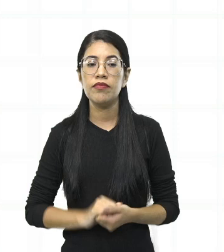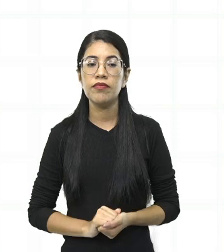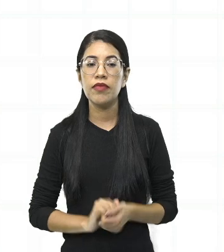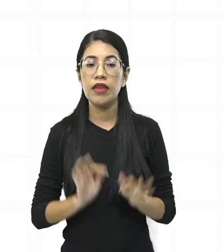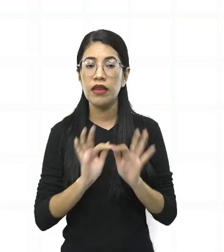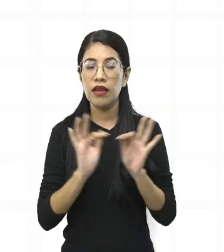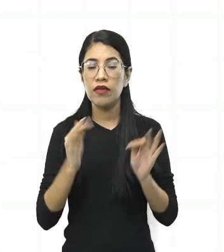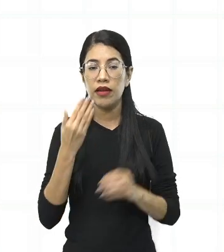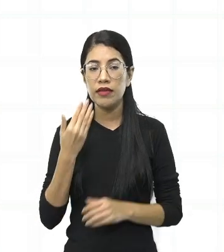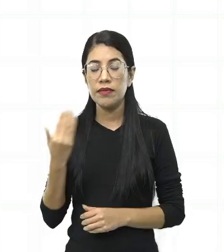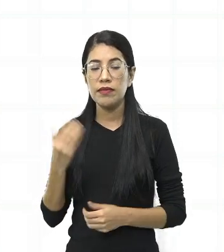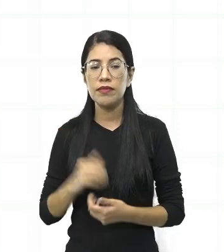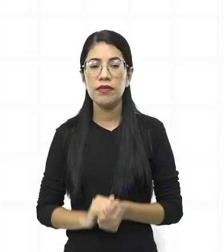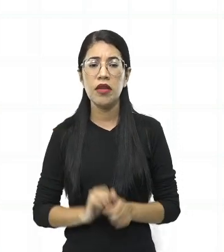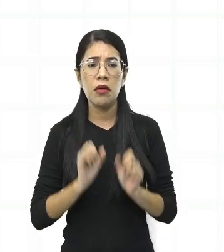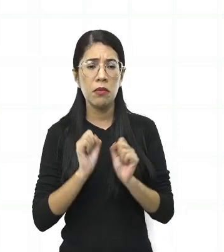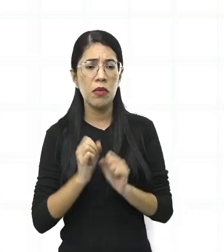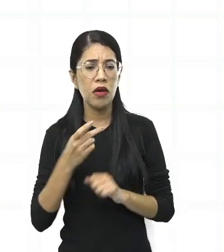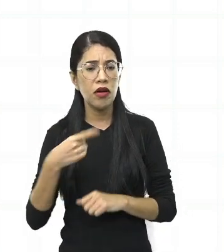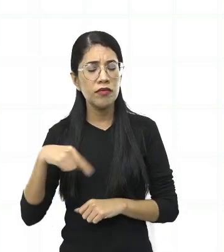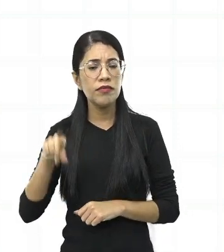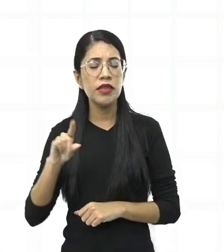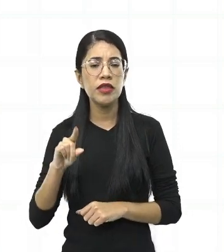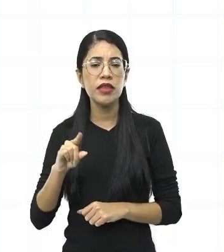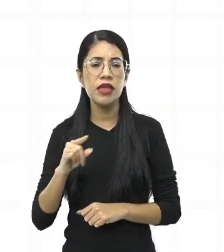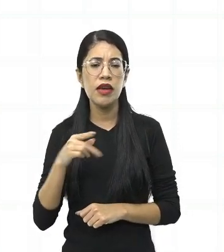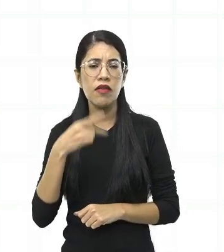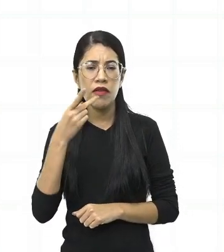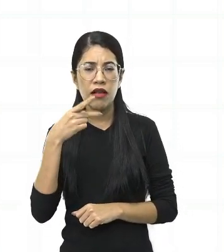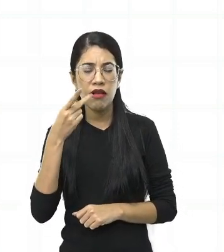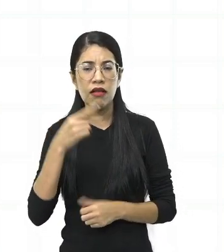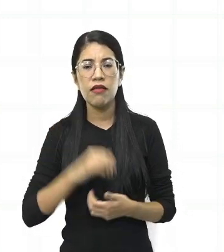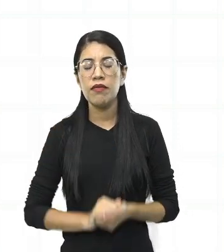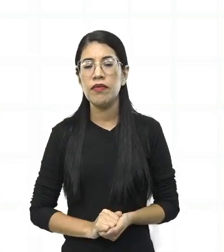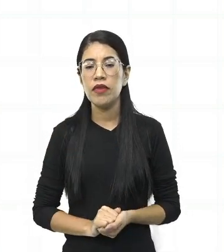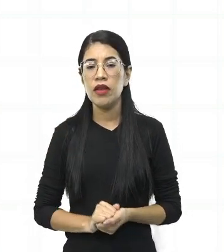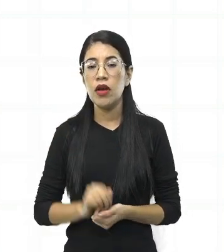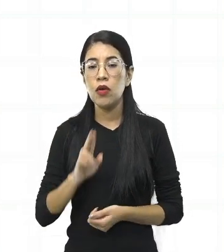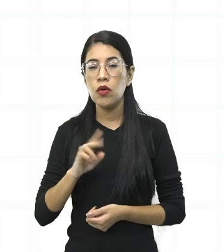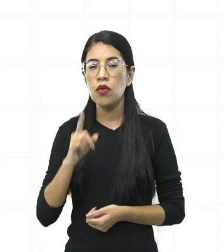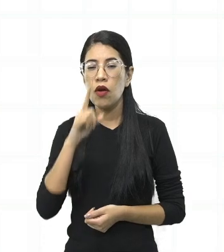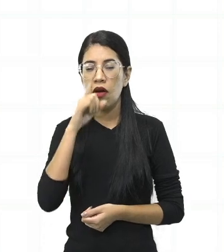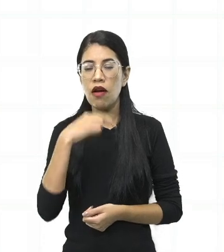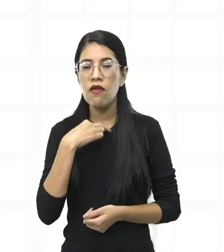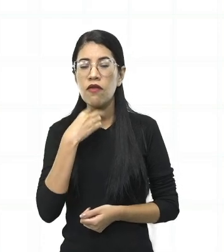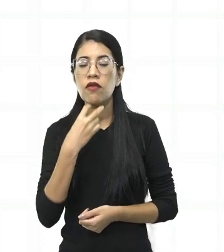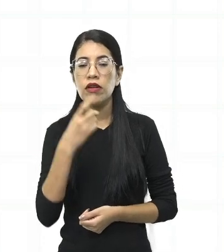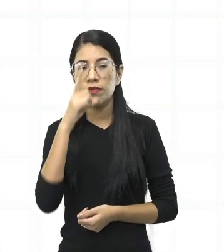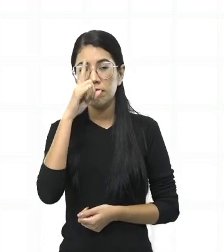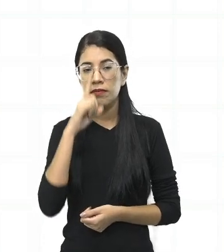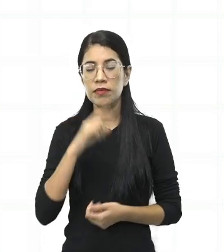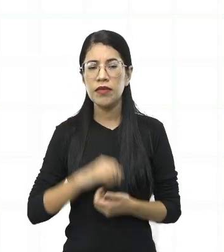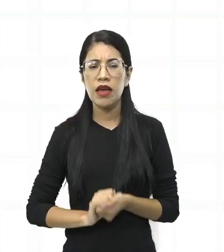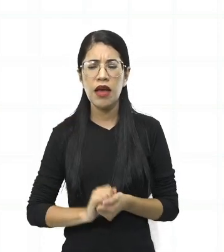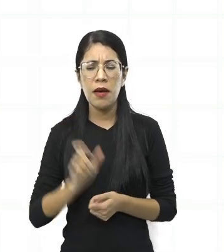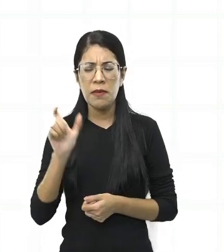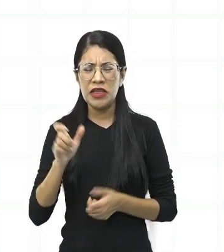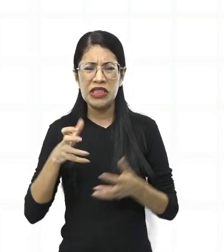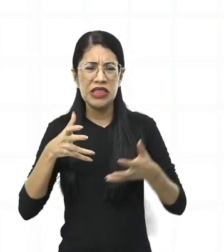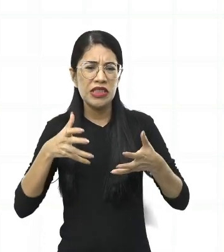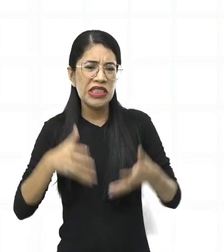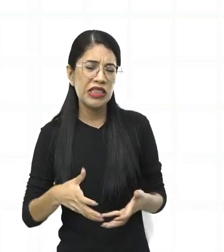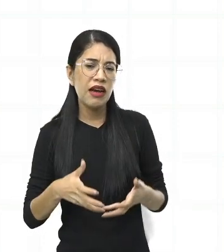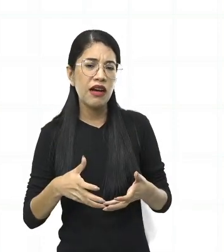tagarela. Falou com voz amarela. Como és chata, criatura. Nem